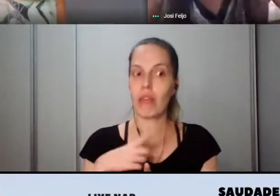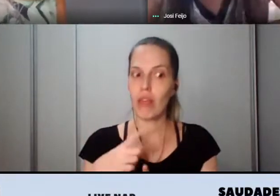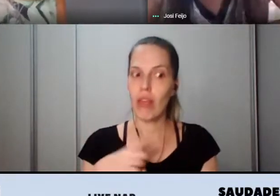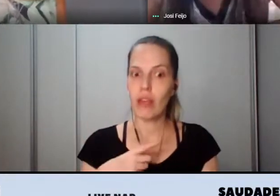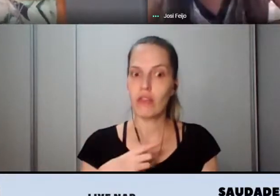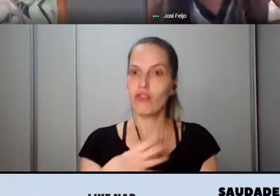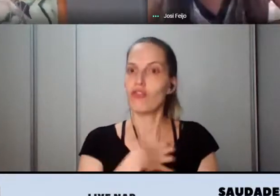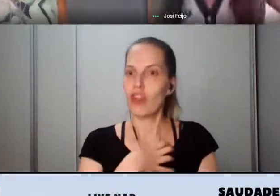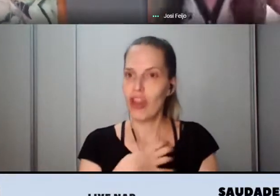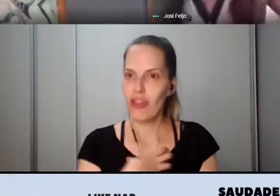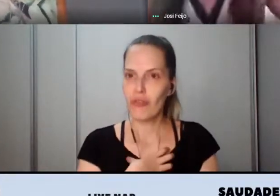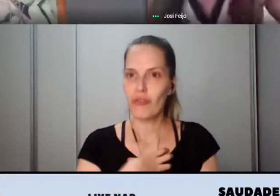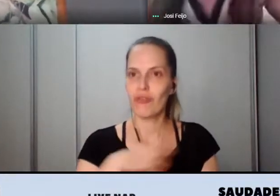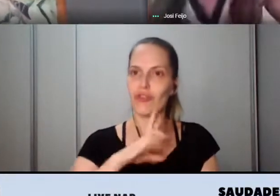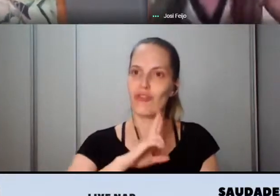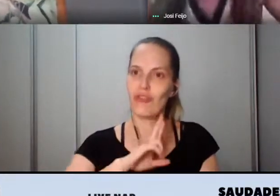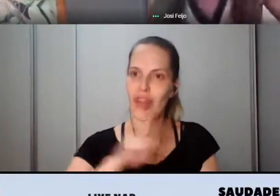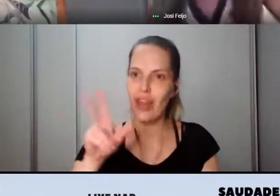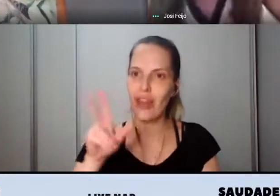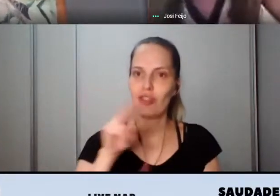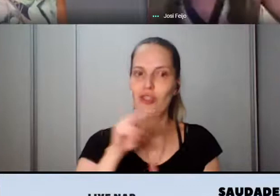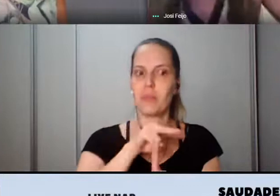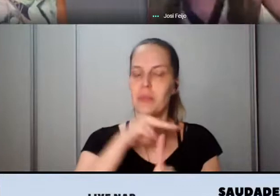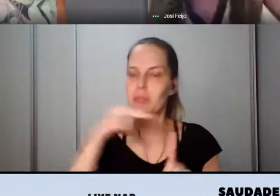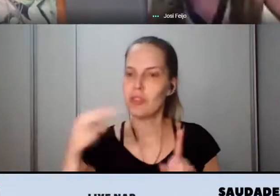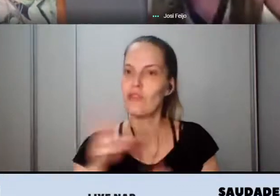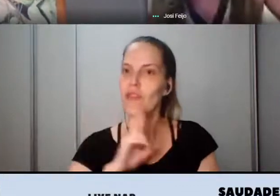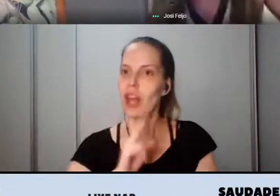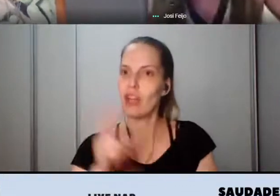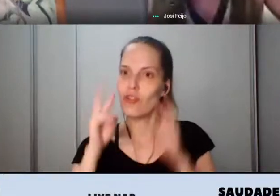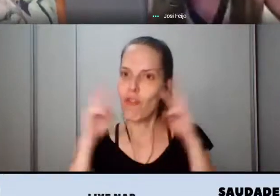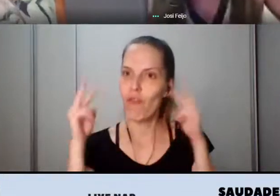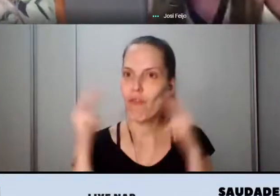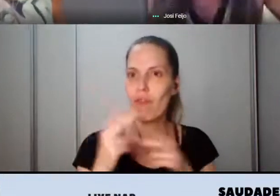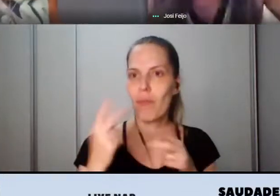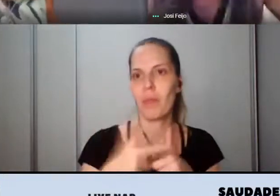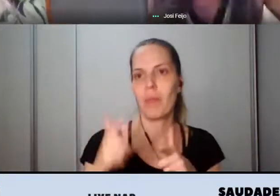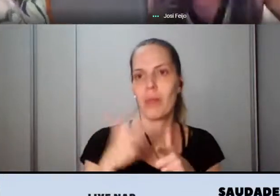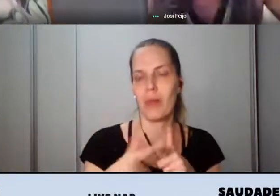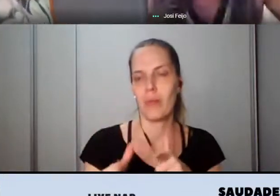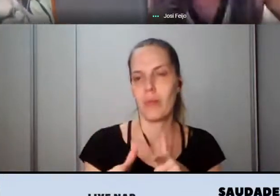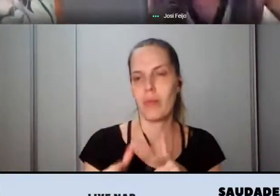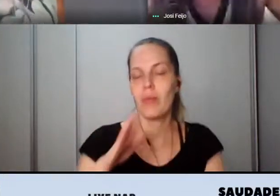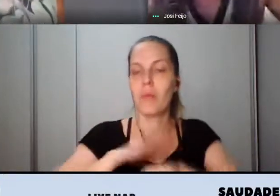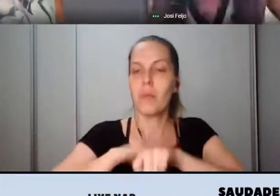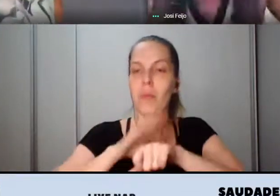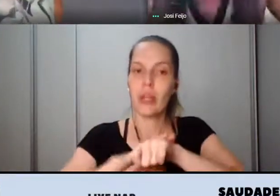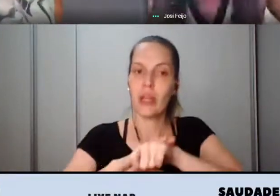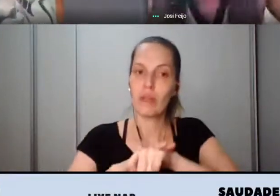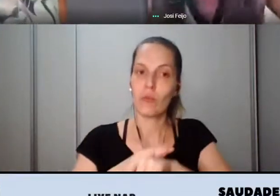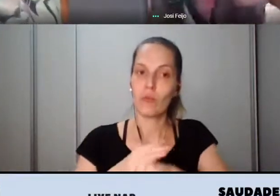perspectivas, né? E esse momento individual, né,